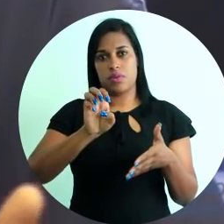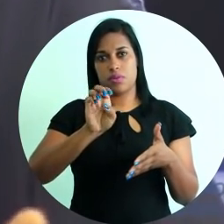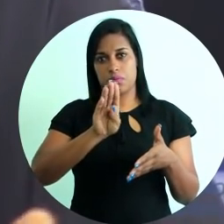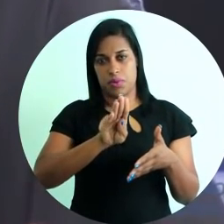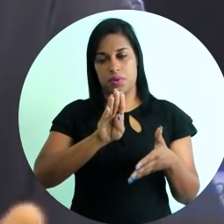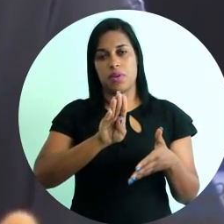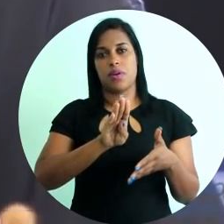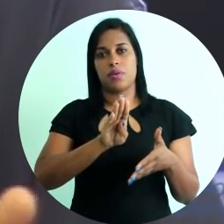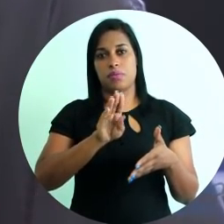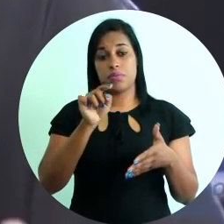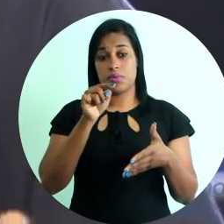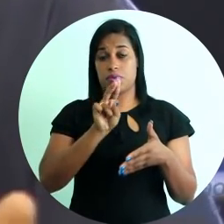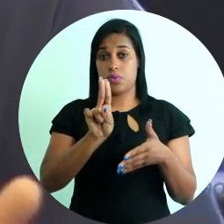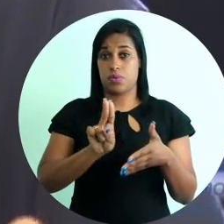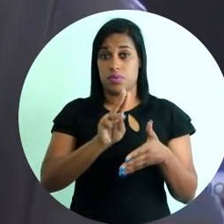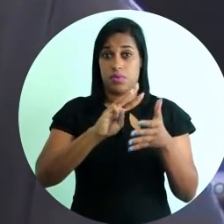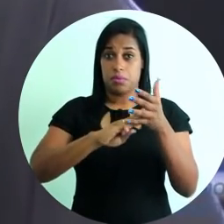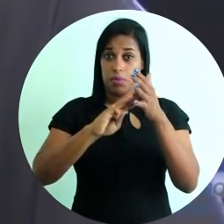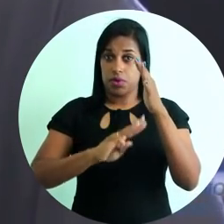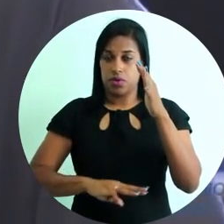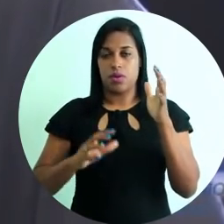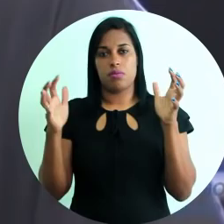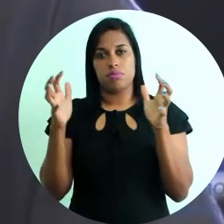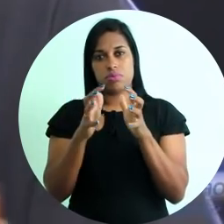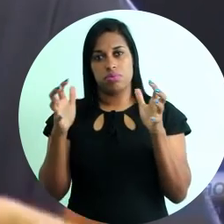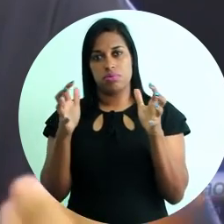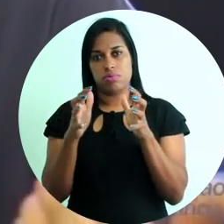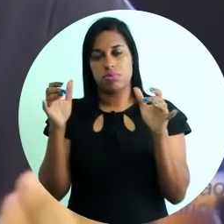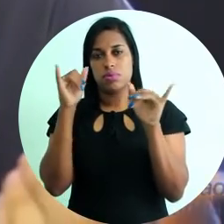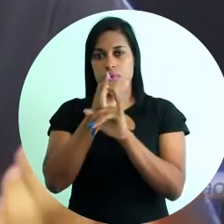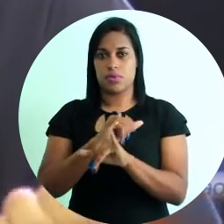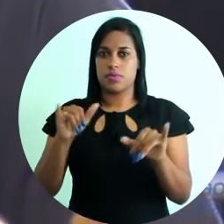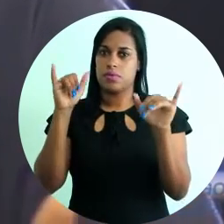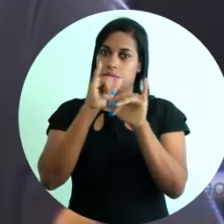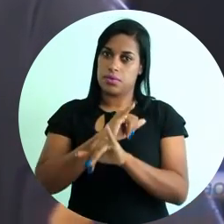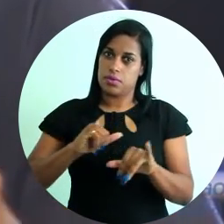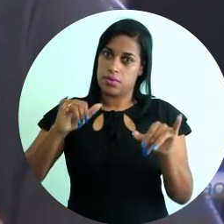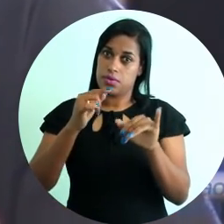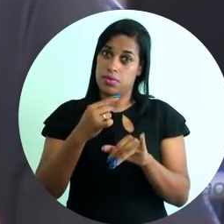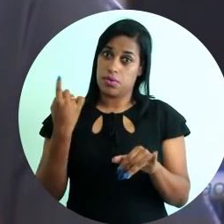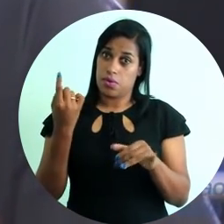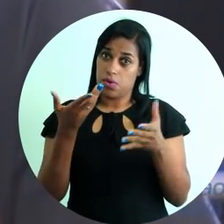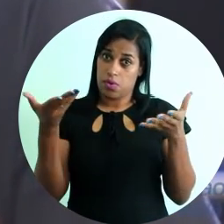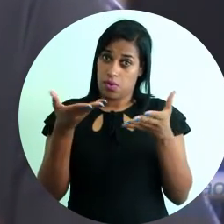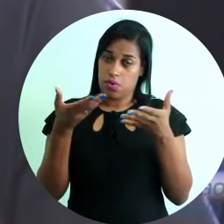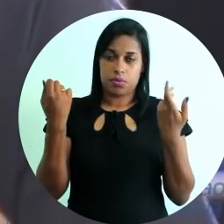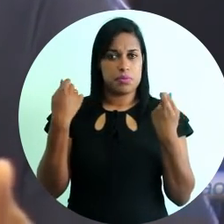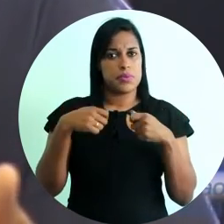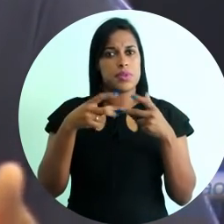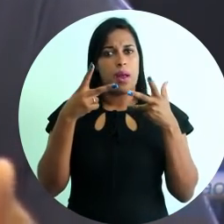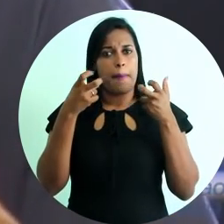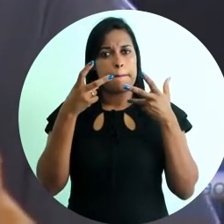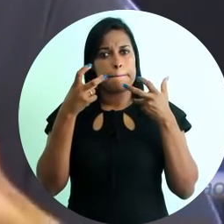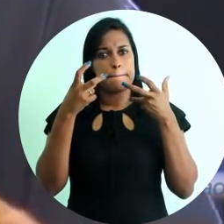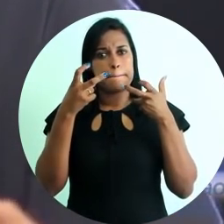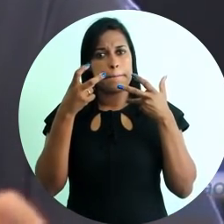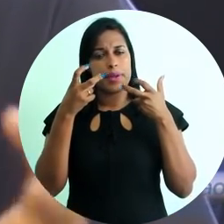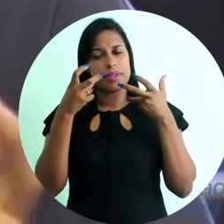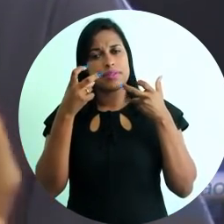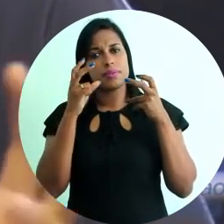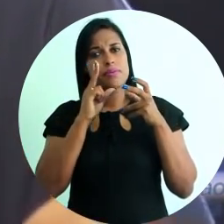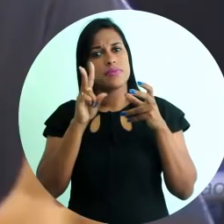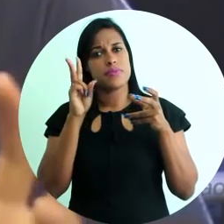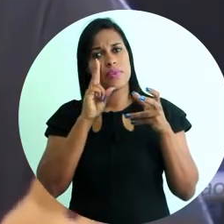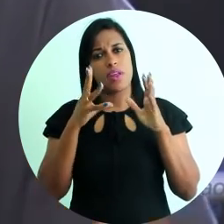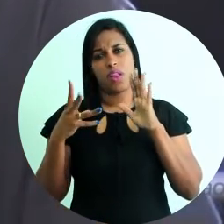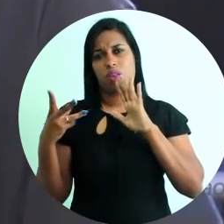utilizam essa metodologia para fazer compressão de informações. O nosso olho, ele não precisa perceber, ele não precisa